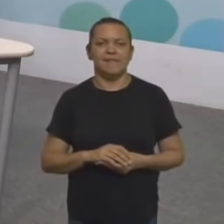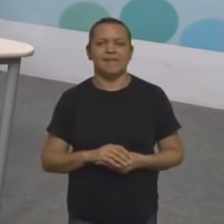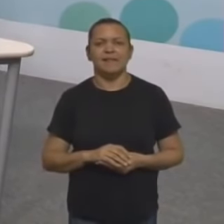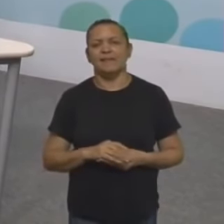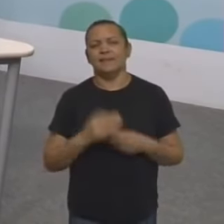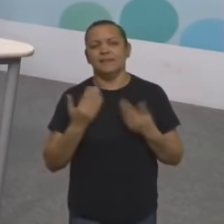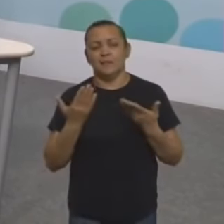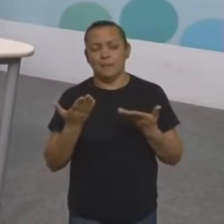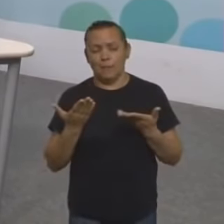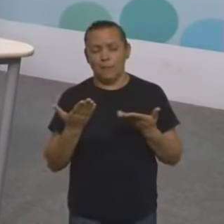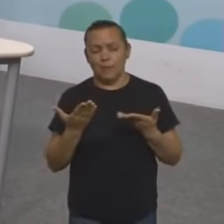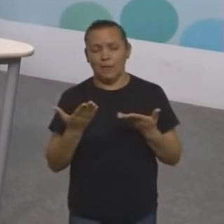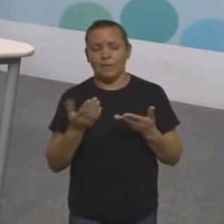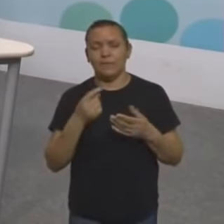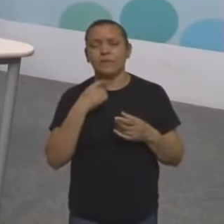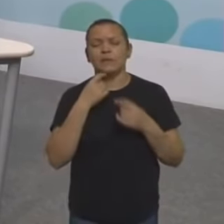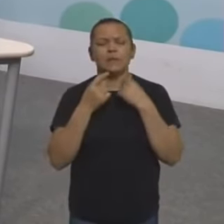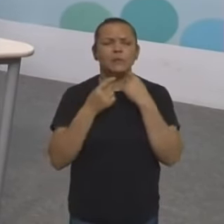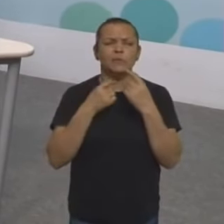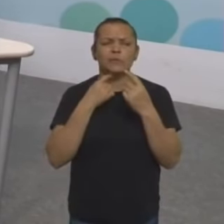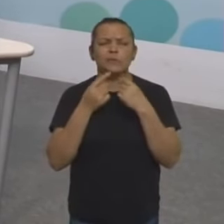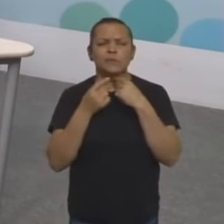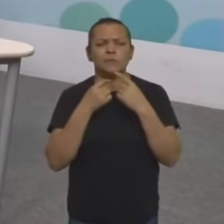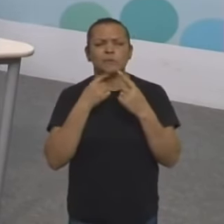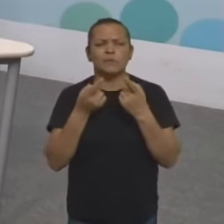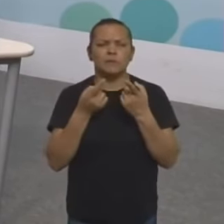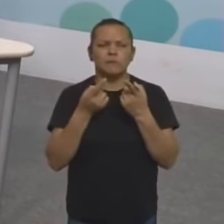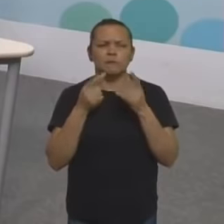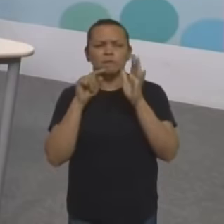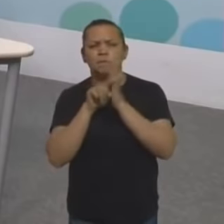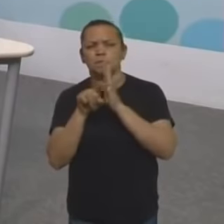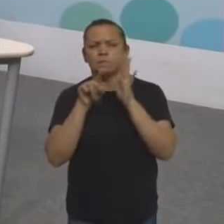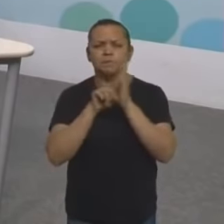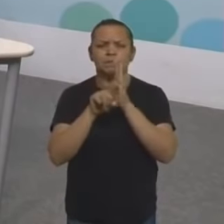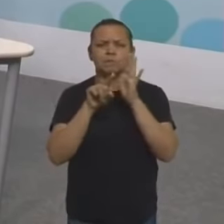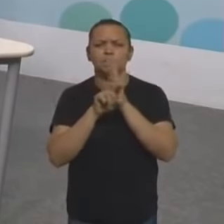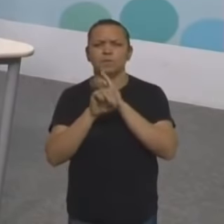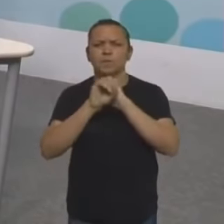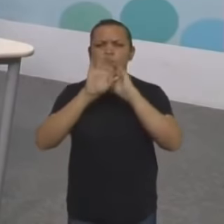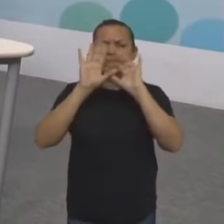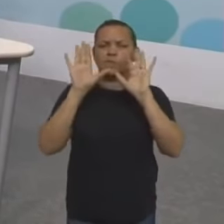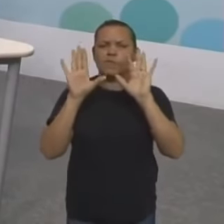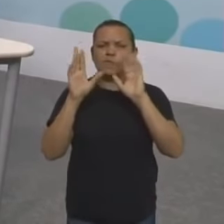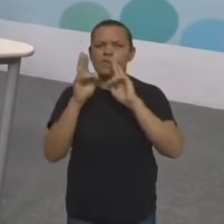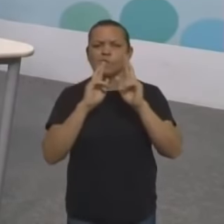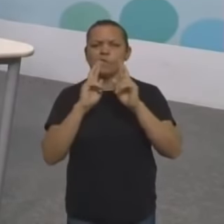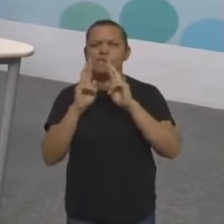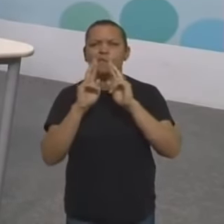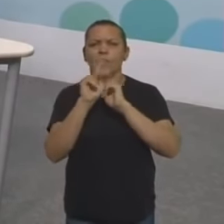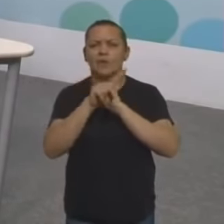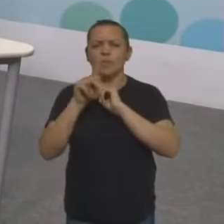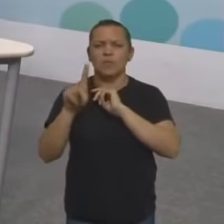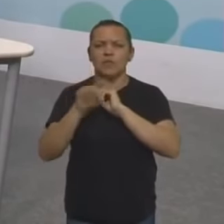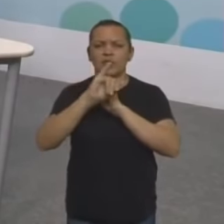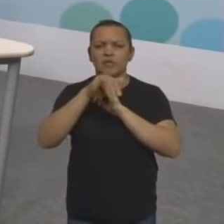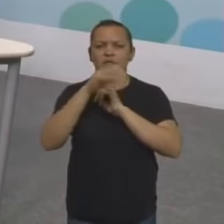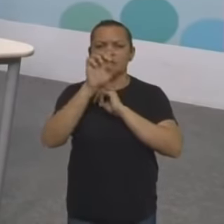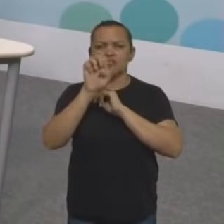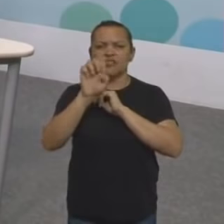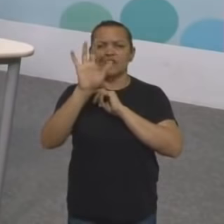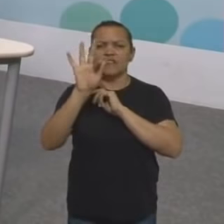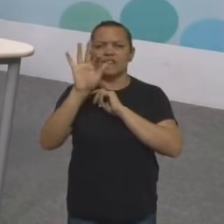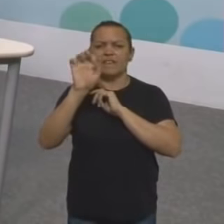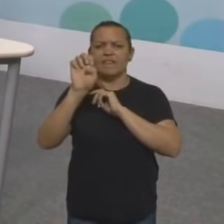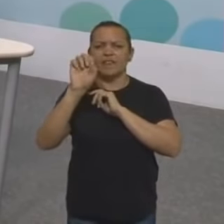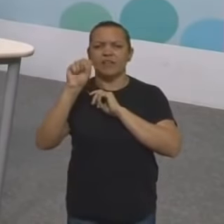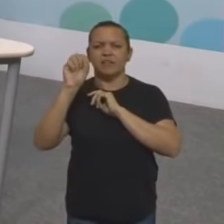Bom, então vamos às dúvidas agora e às questões propriamente relacionadas. O professor Jefferson, ele pergunta